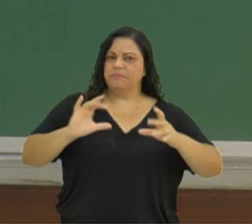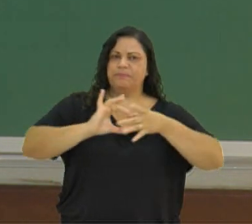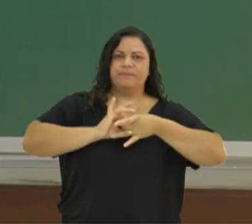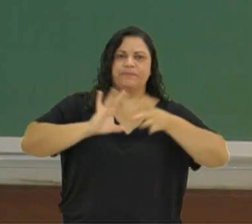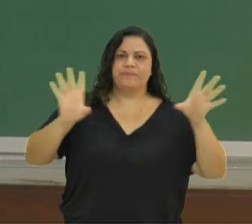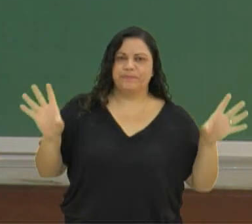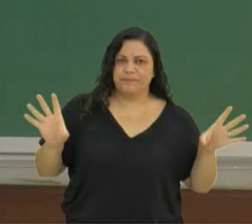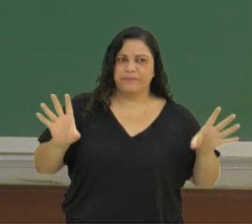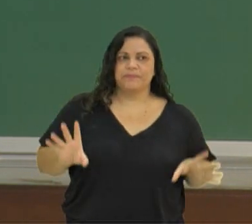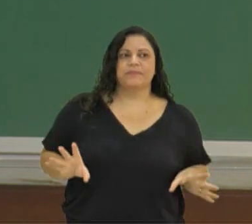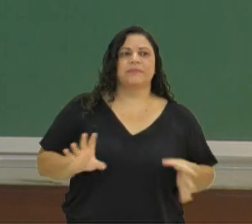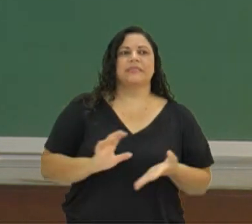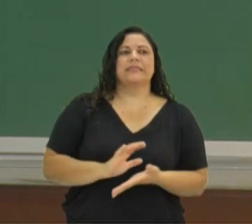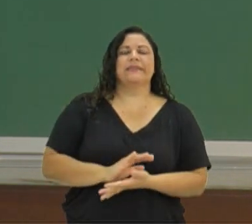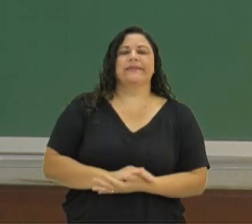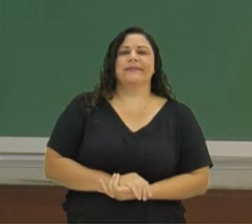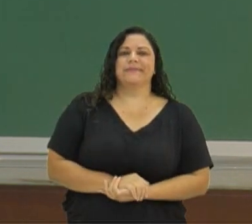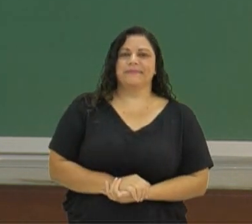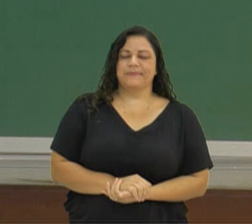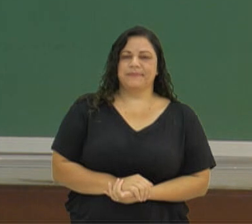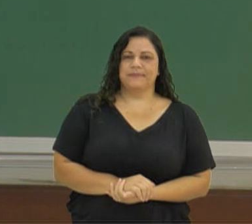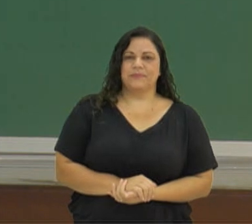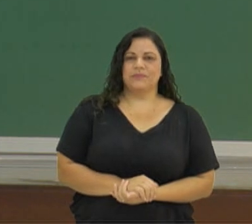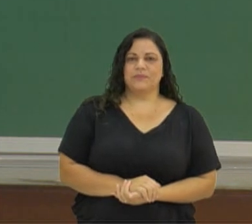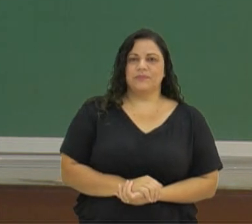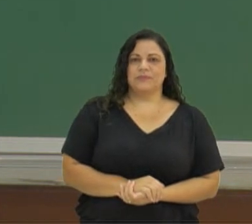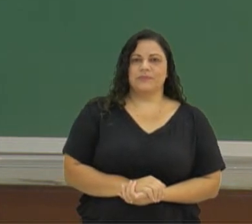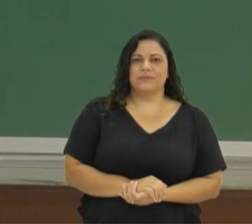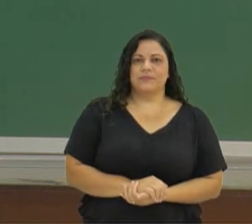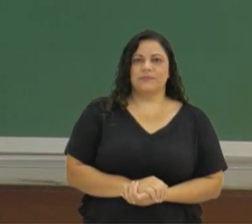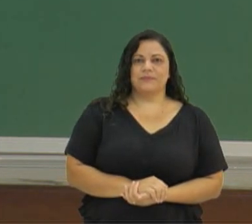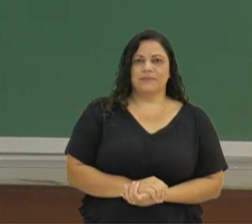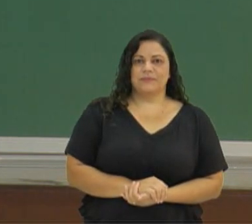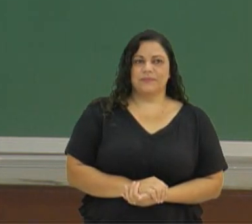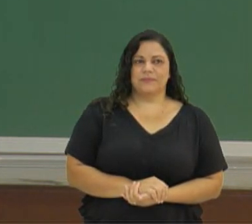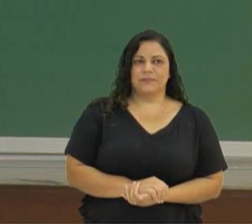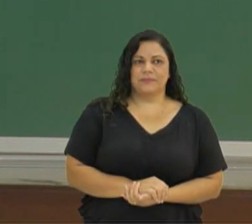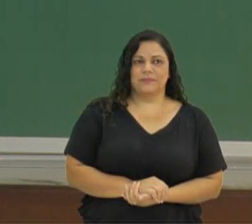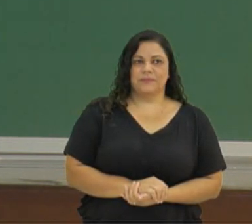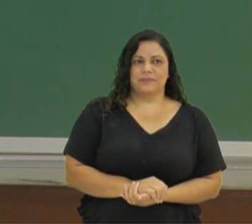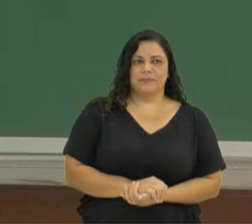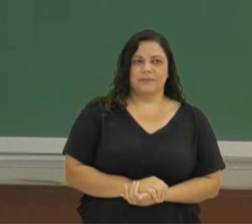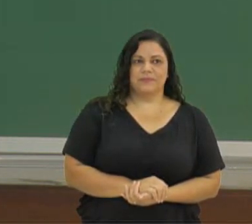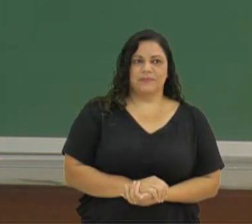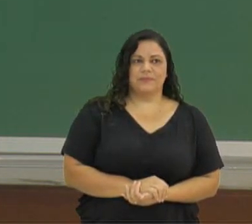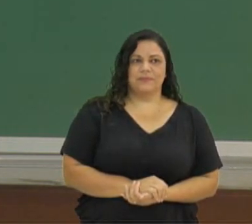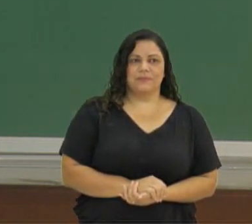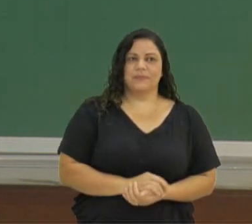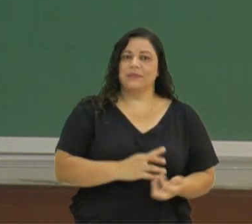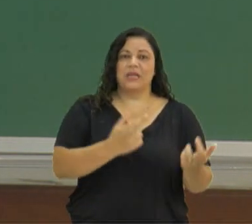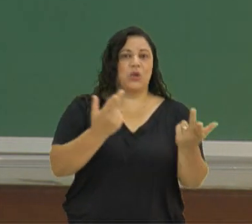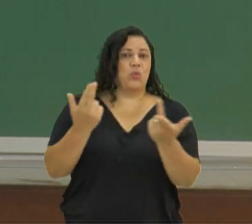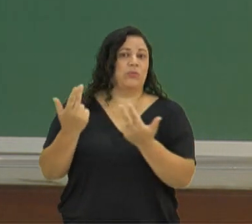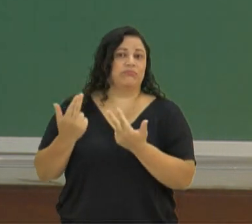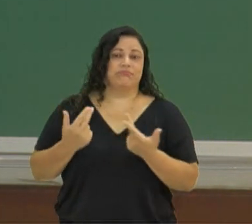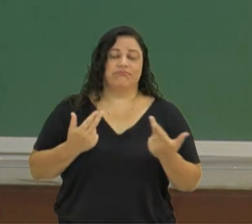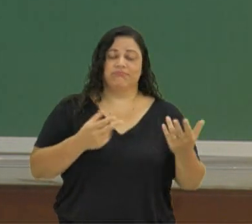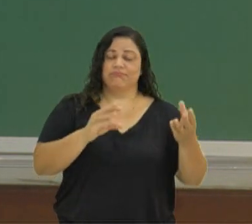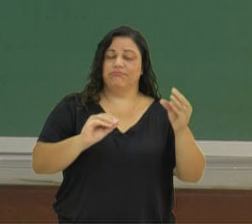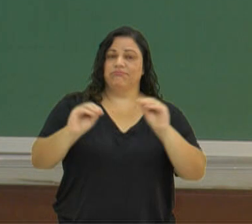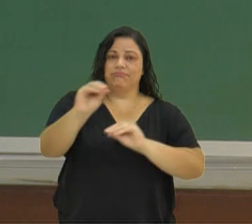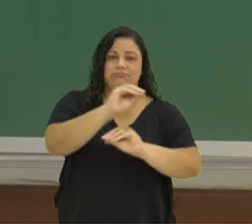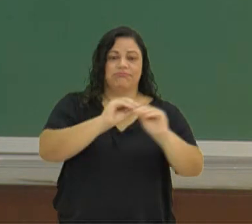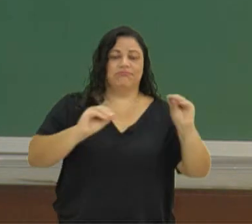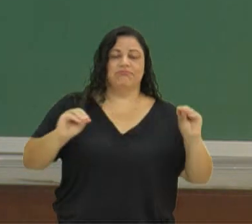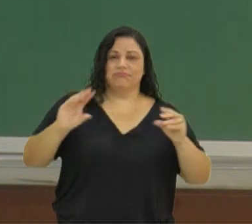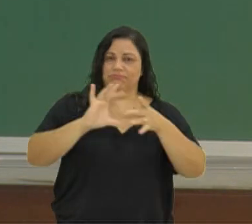diagonais. Essa também da mesma maneira. E essas daqui também, olha só. Cada uma em uma diagonal